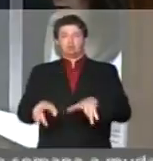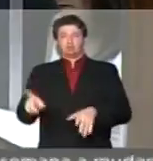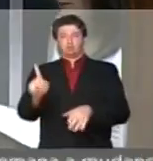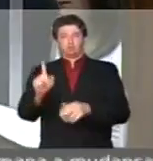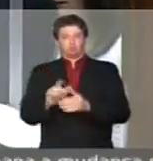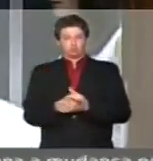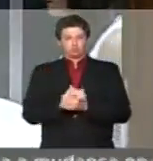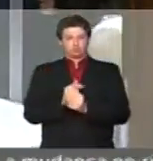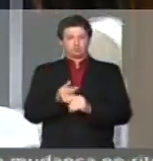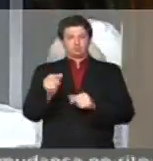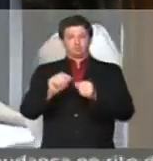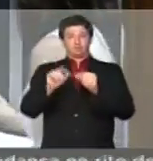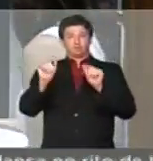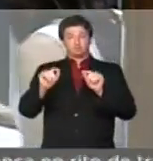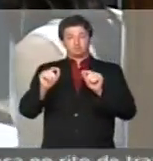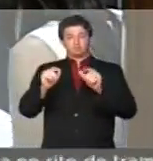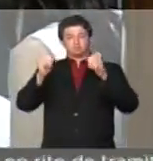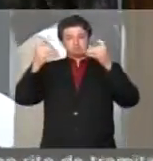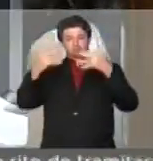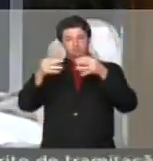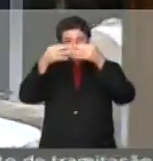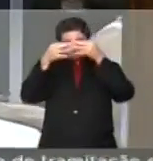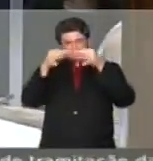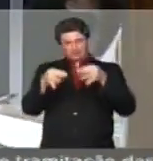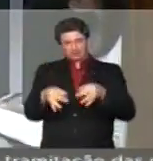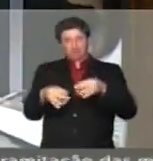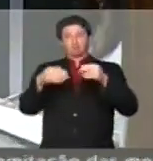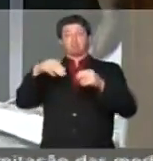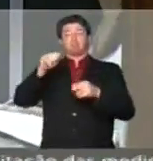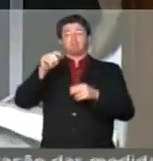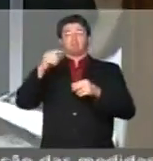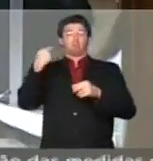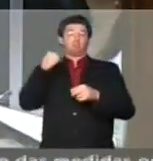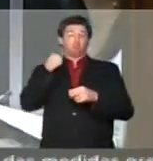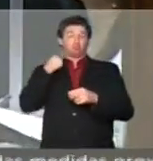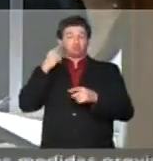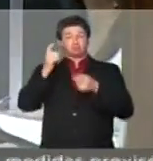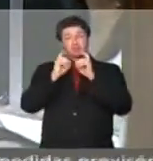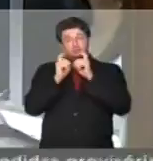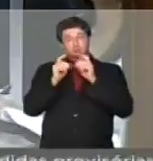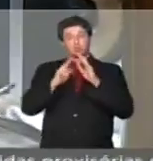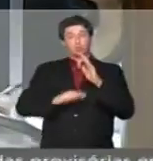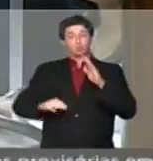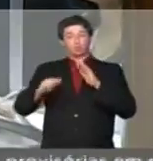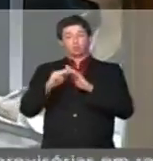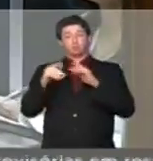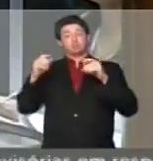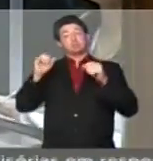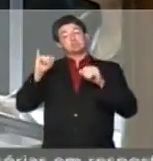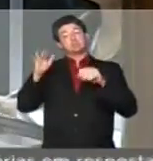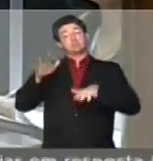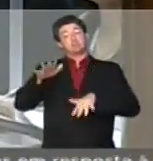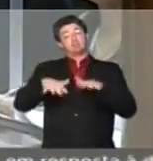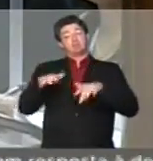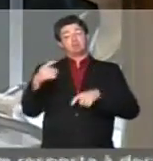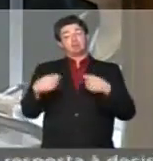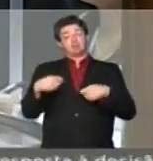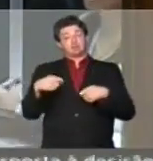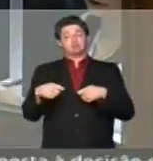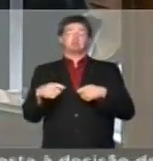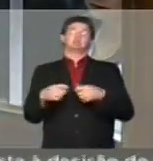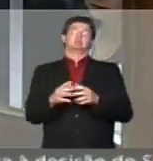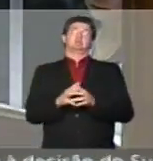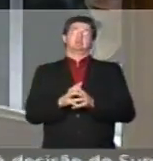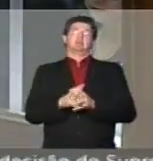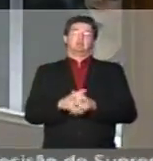prejudicados, dando discricionalidade ao magistrado para gerir de acordo com a necessidade da prestação